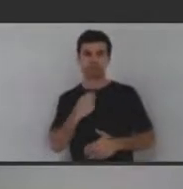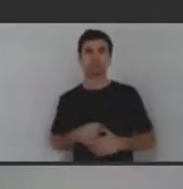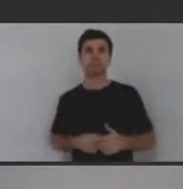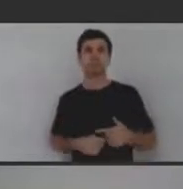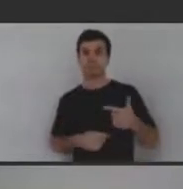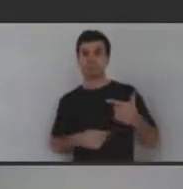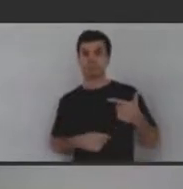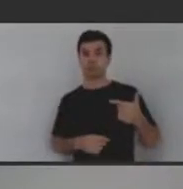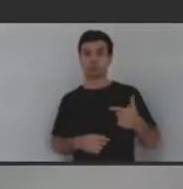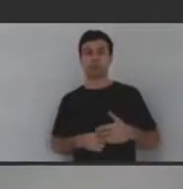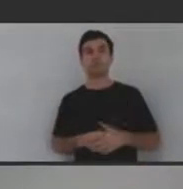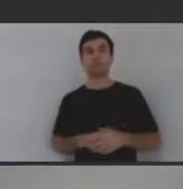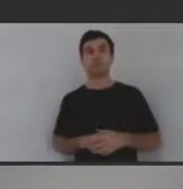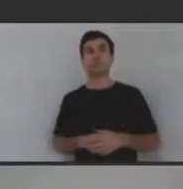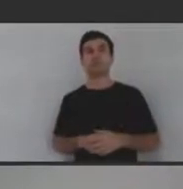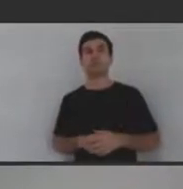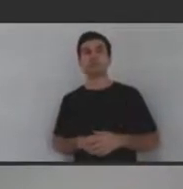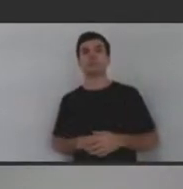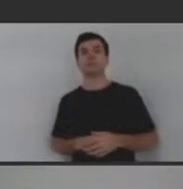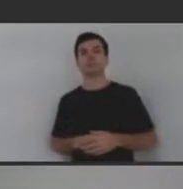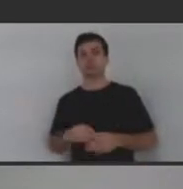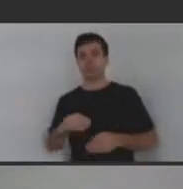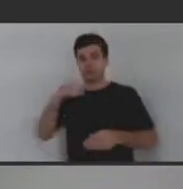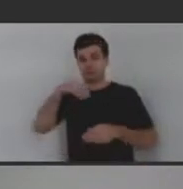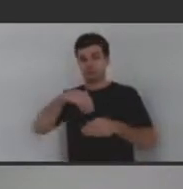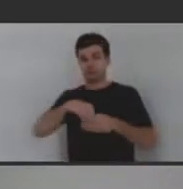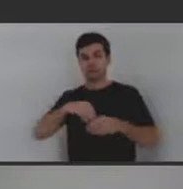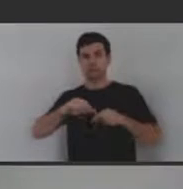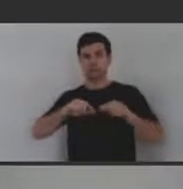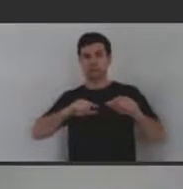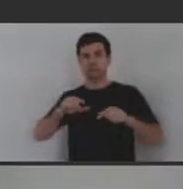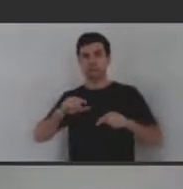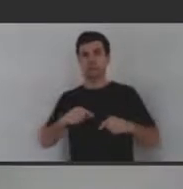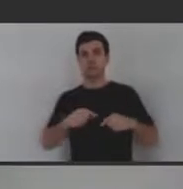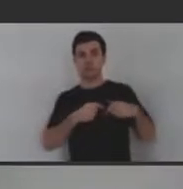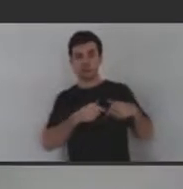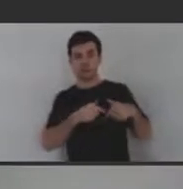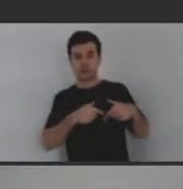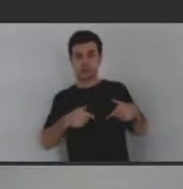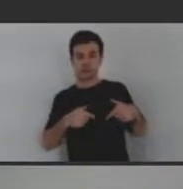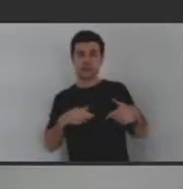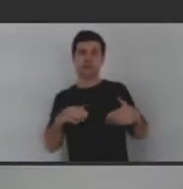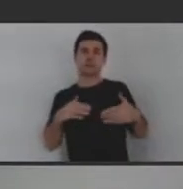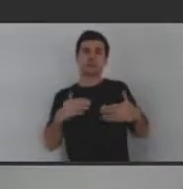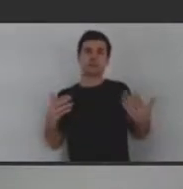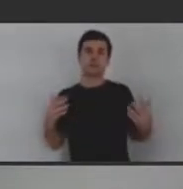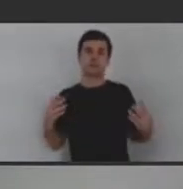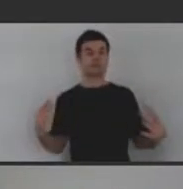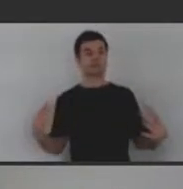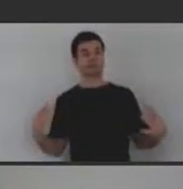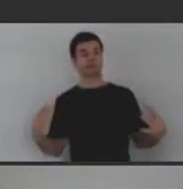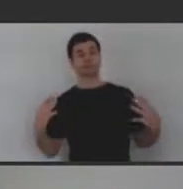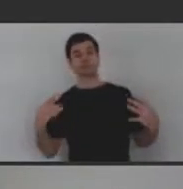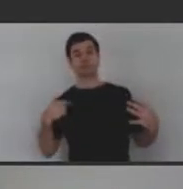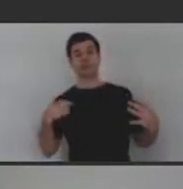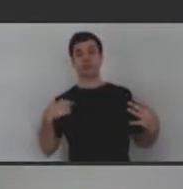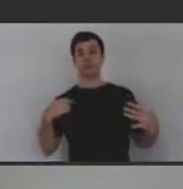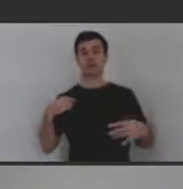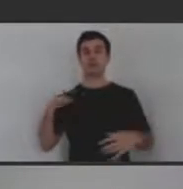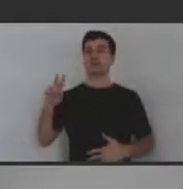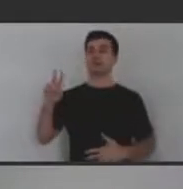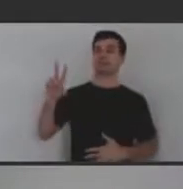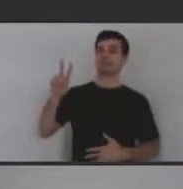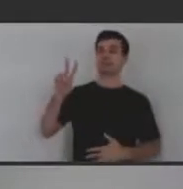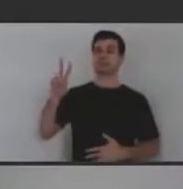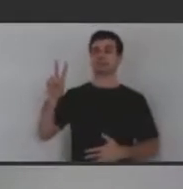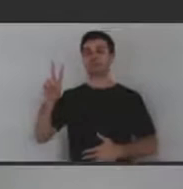12. Usar em ambiente de trabalho, adesivo ou outra forma de identificação de qualquer candidatura ou candidato, com exceção